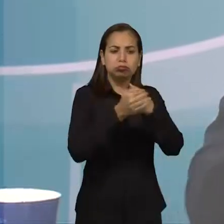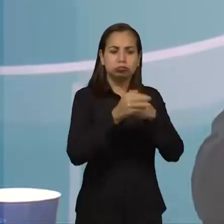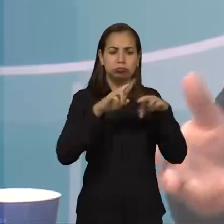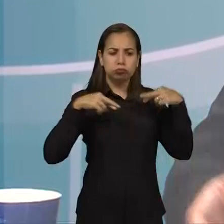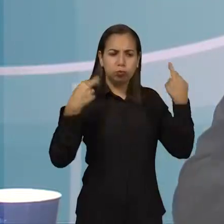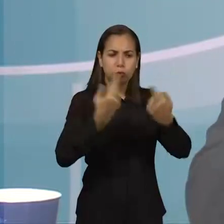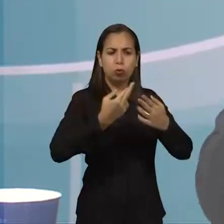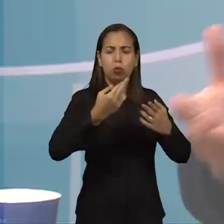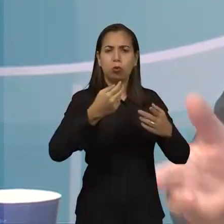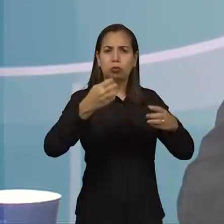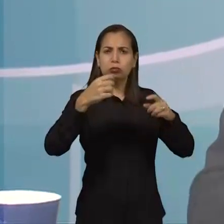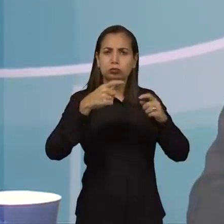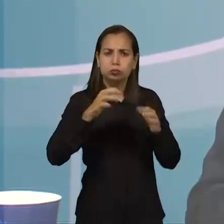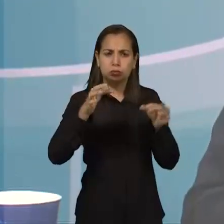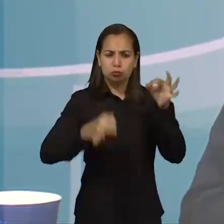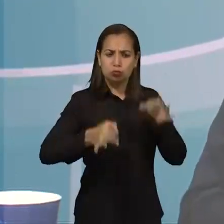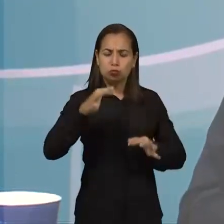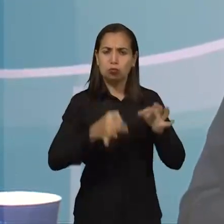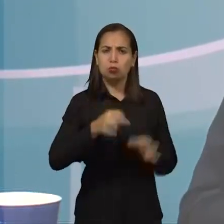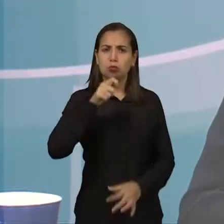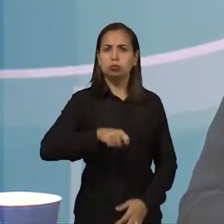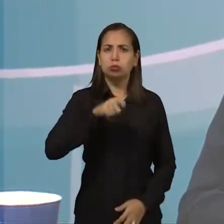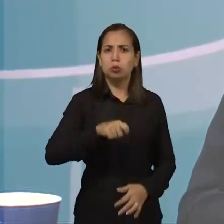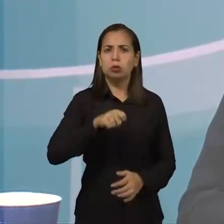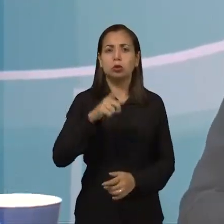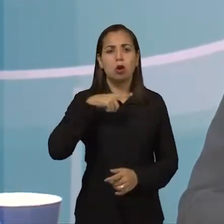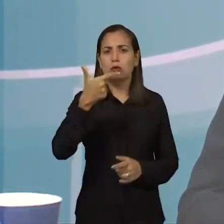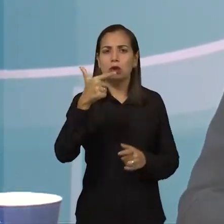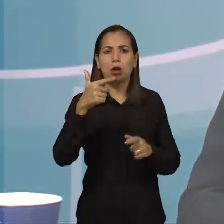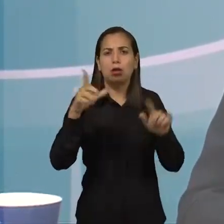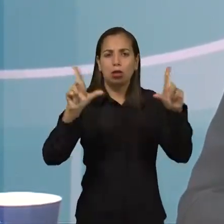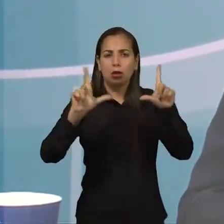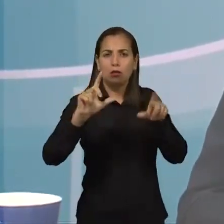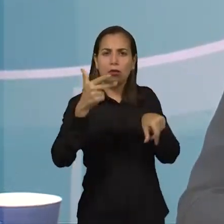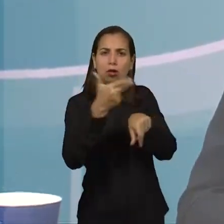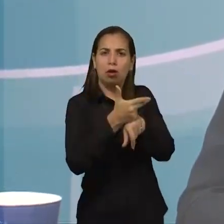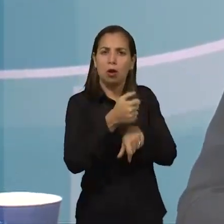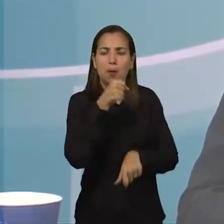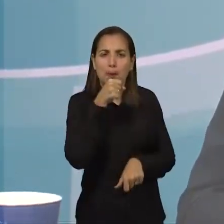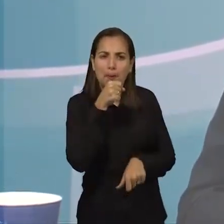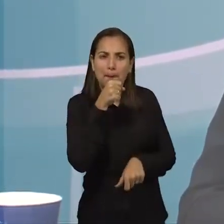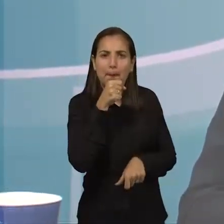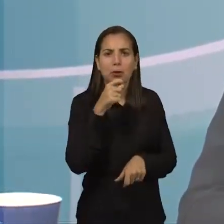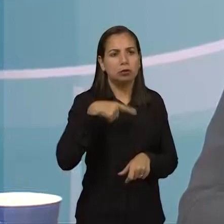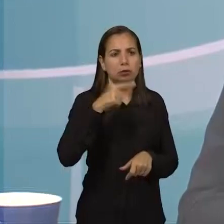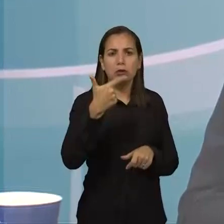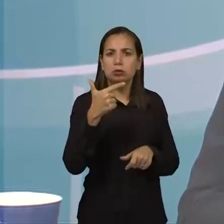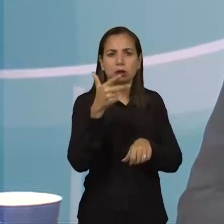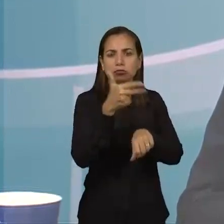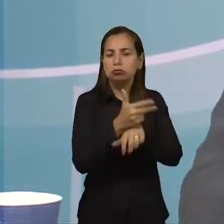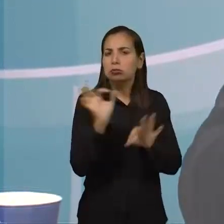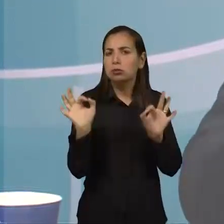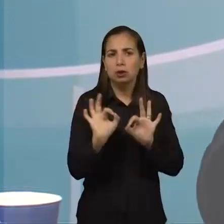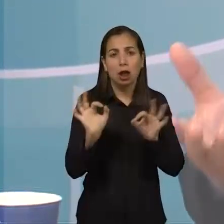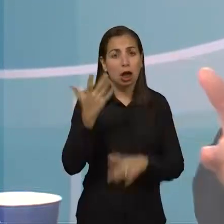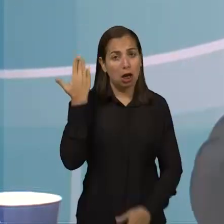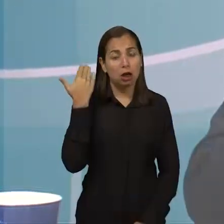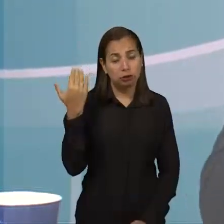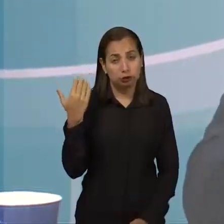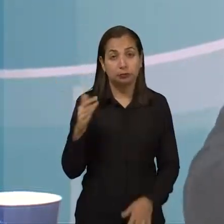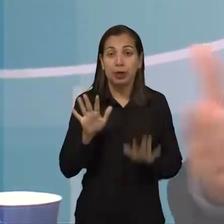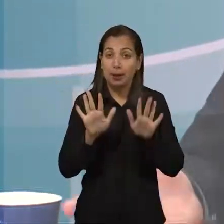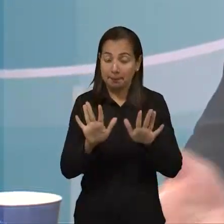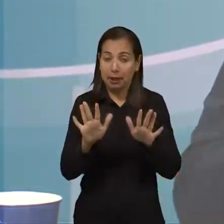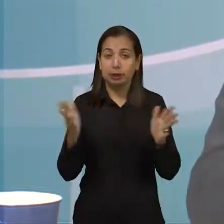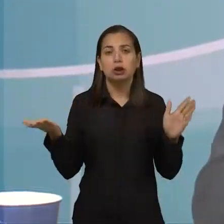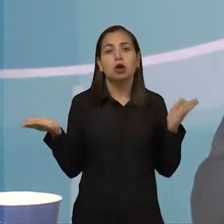da comunicação instantânea e mídia social, que é uma questão que eu acho... Todo mundo querendo